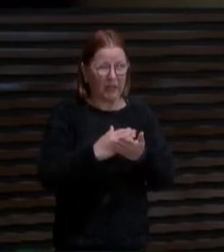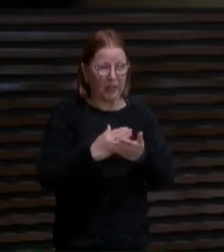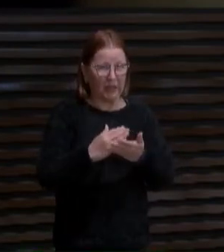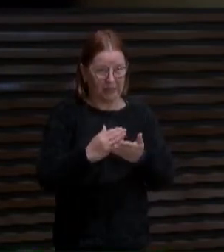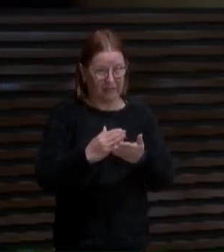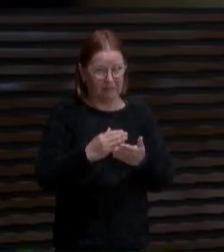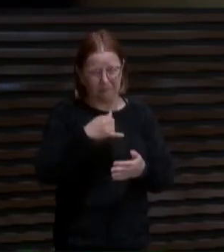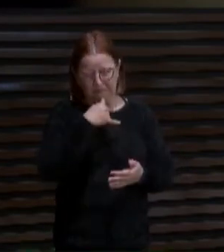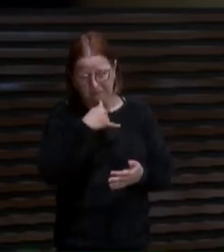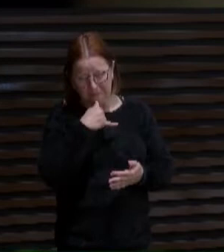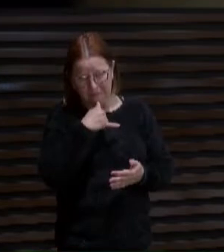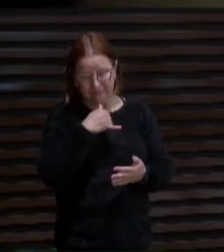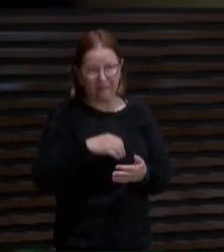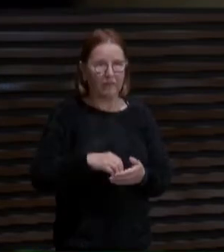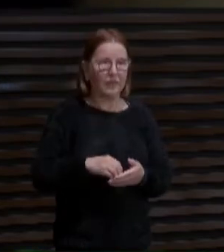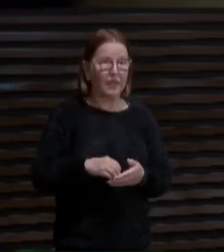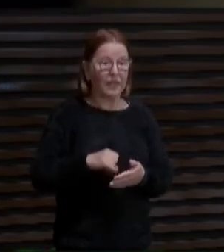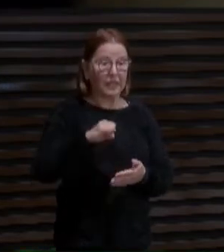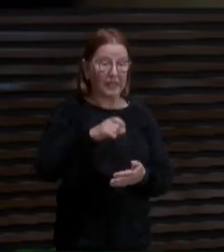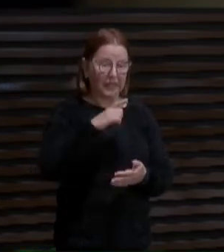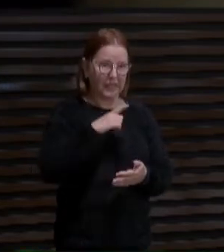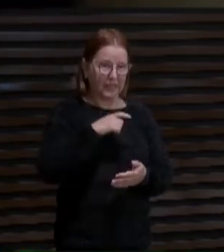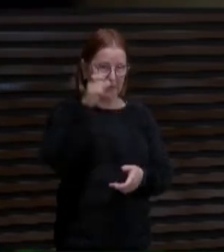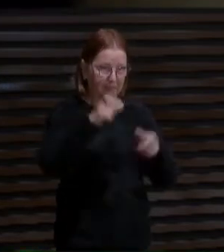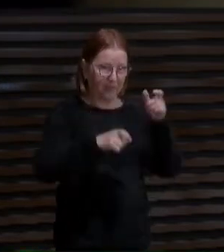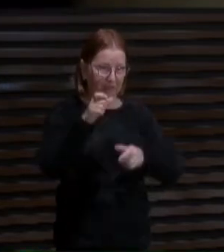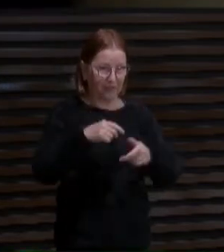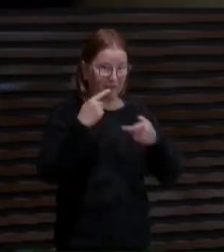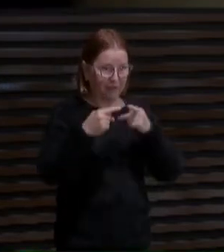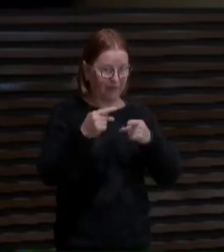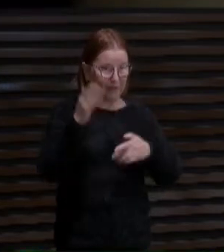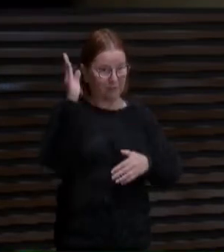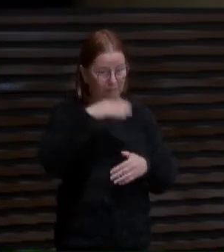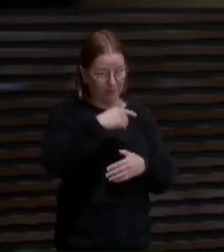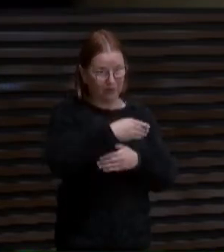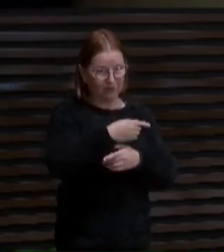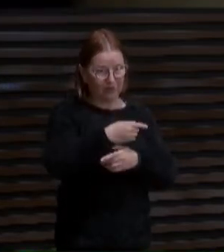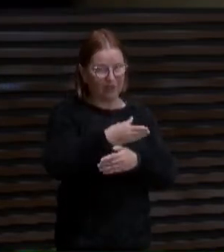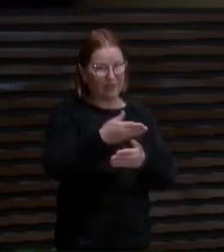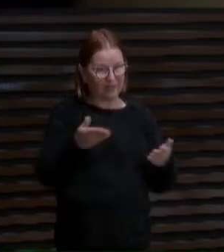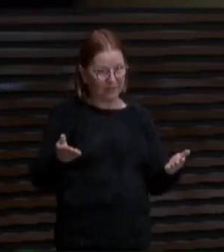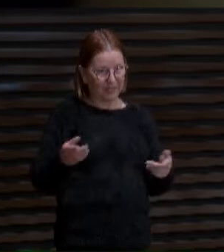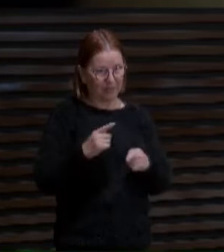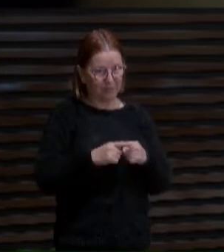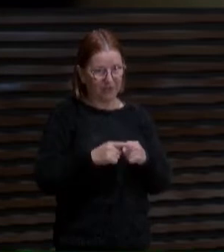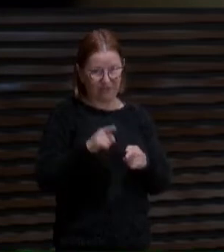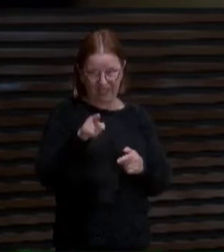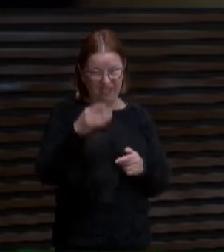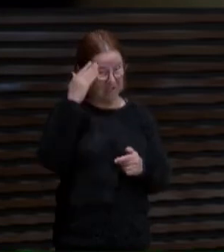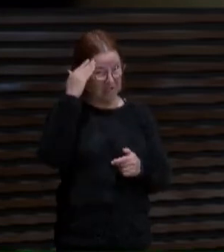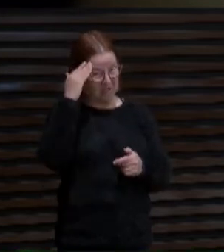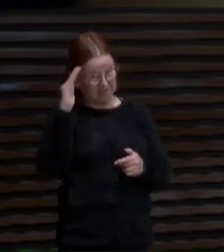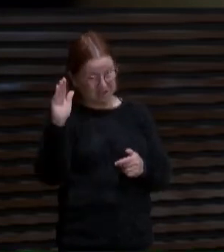Tão falando mal de você é porque ele não conhece você Como você se conhece porque se você conhecesse se você soubesse